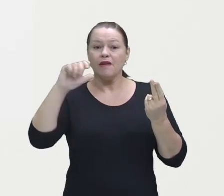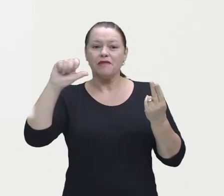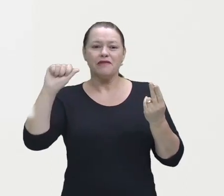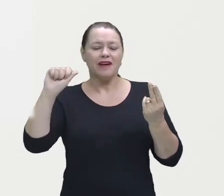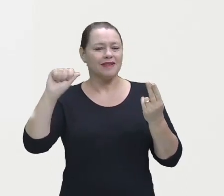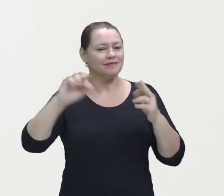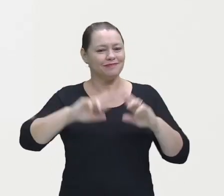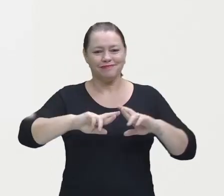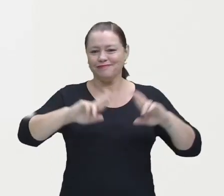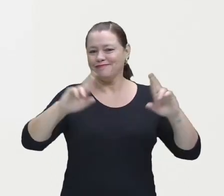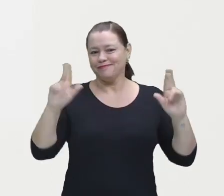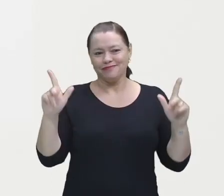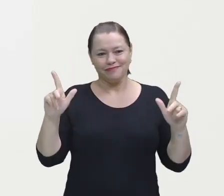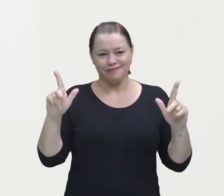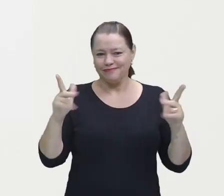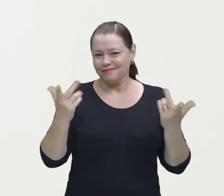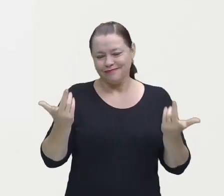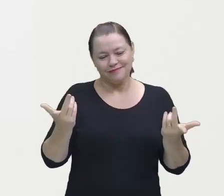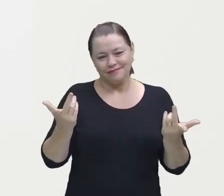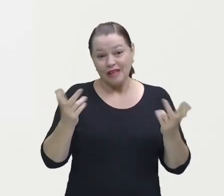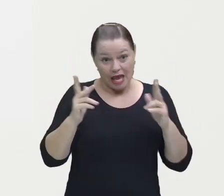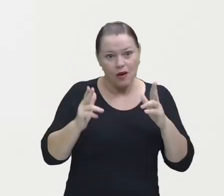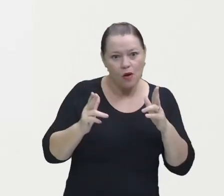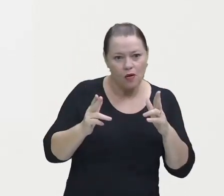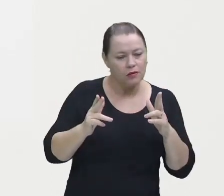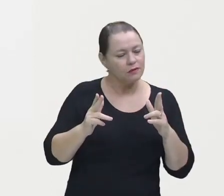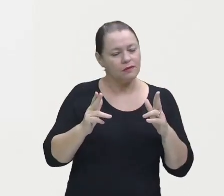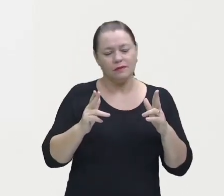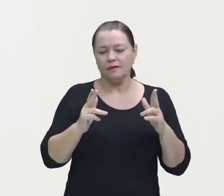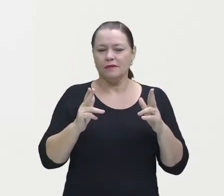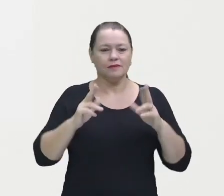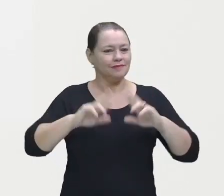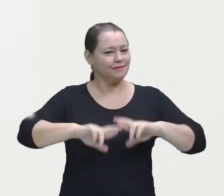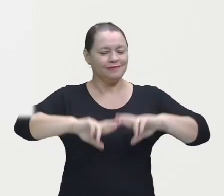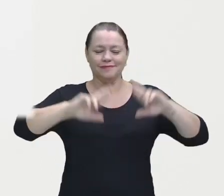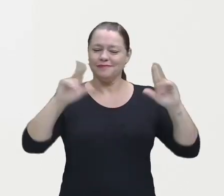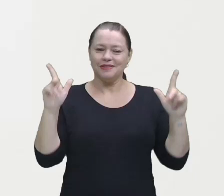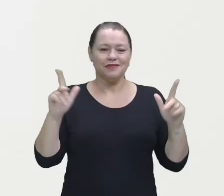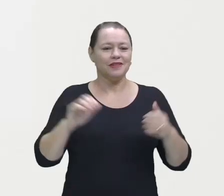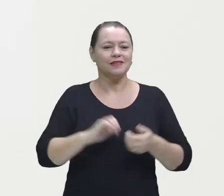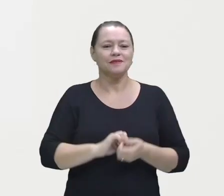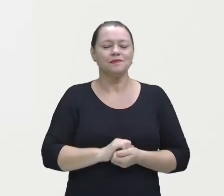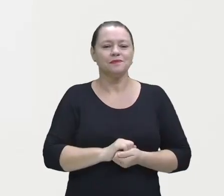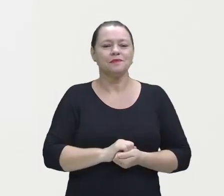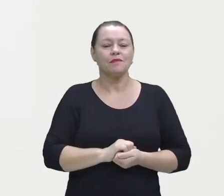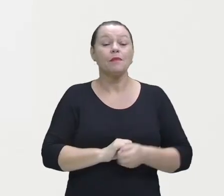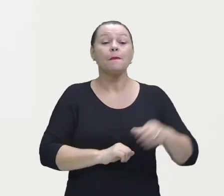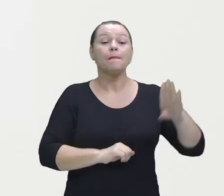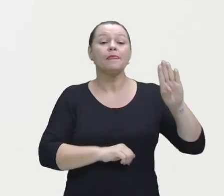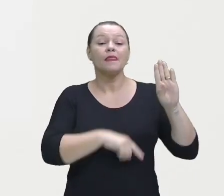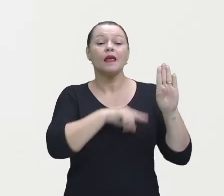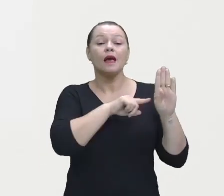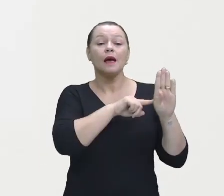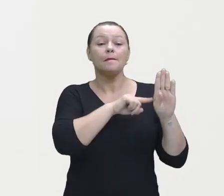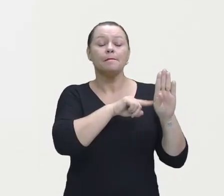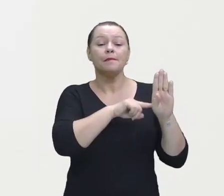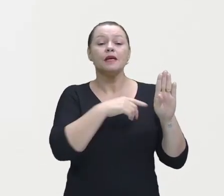Falhar. É a mesma? São bem diferentes. Vamos ver a letra